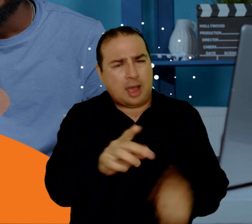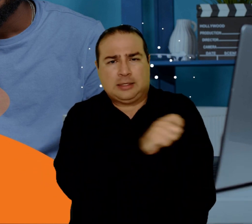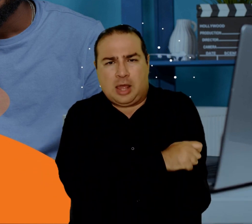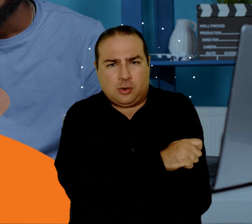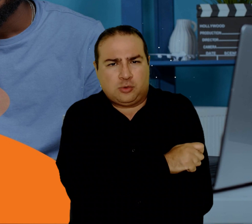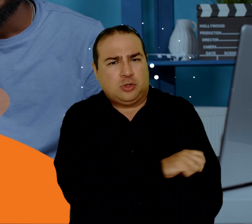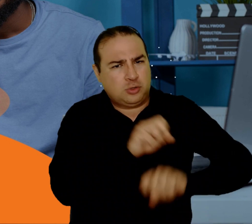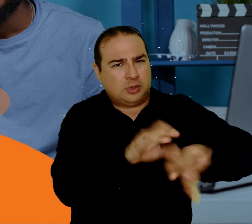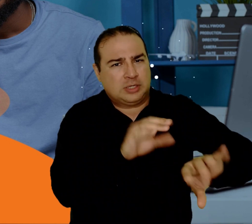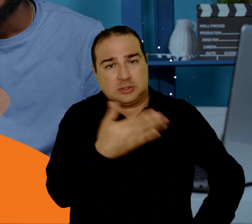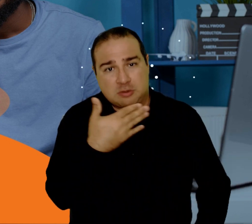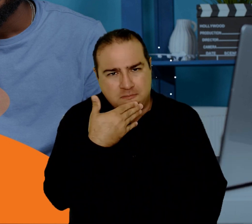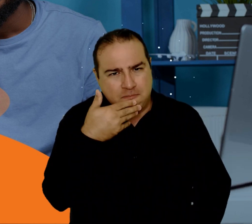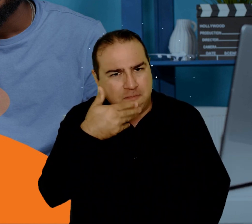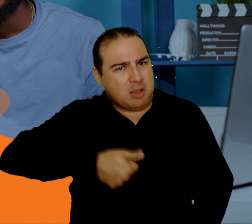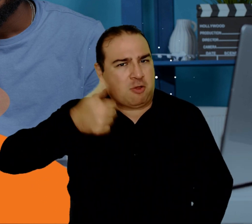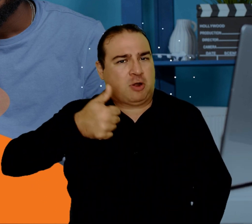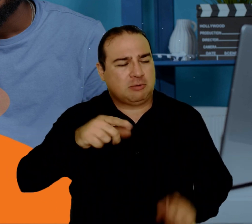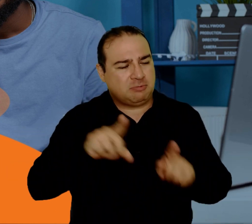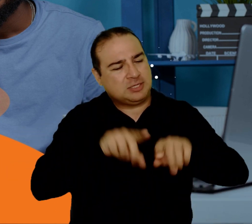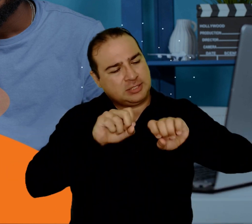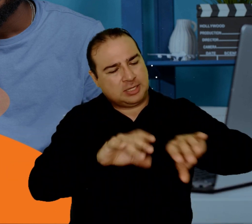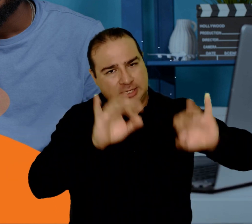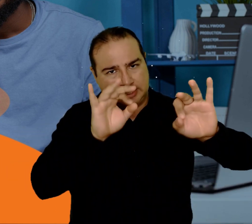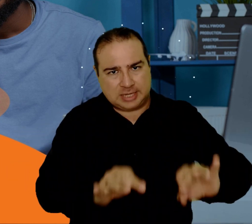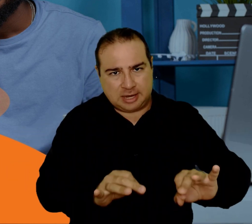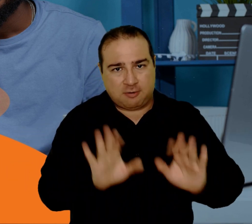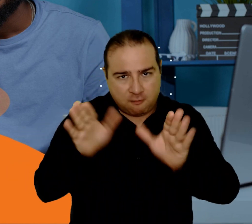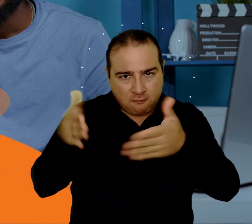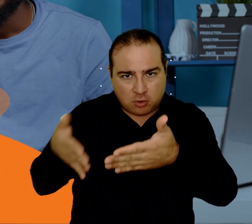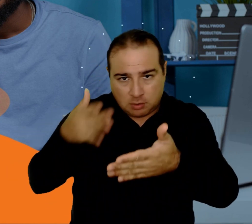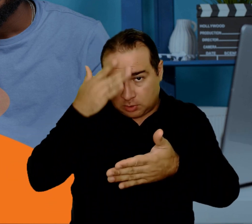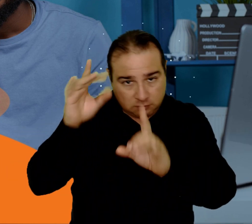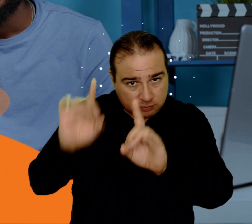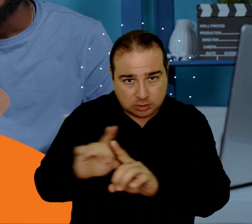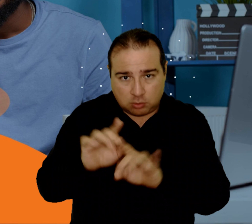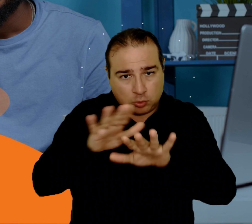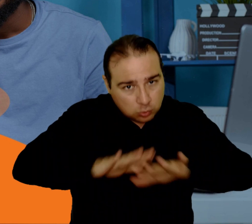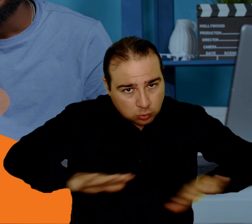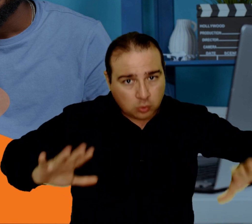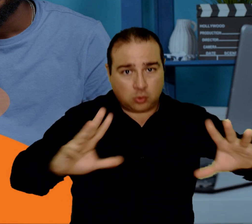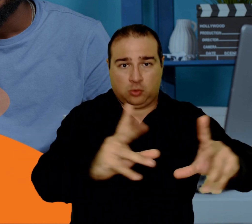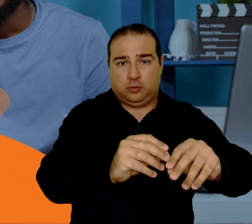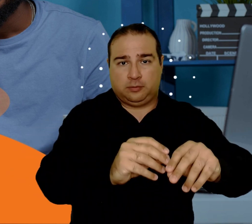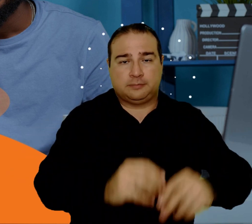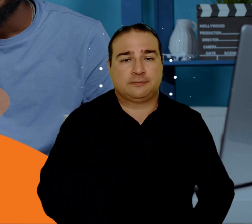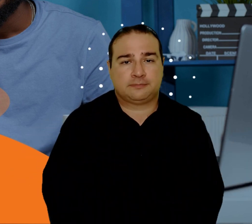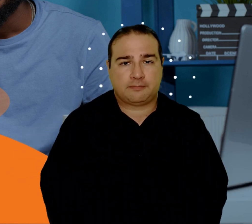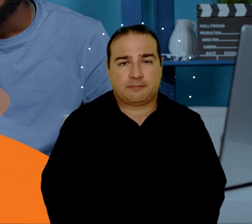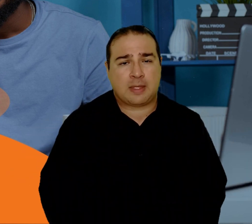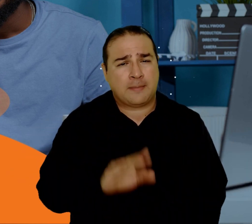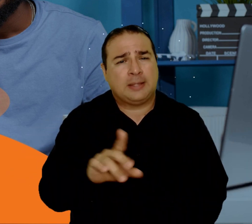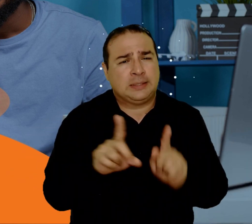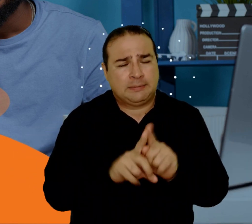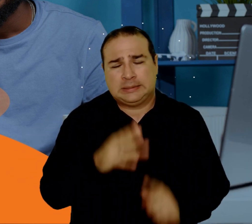cada aluno tenha uma educação de mais qualidade, não só esse público que é o foco aqui da conversa hoje. Por outro lado,